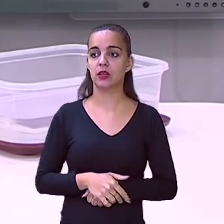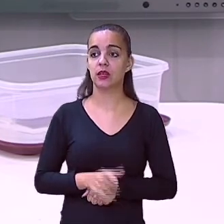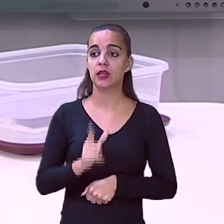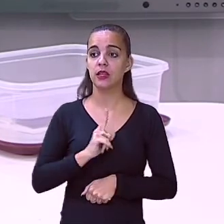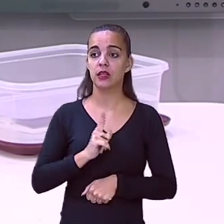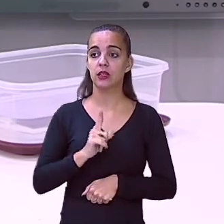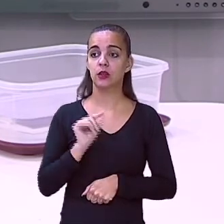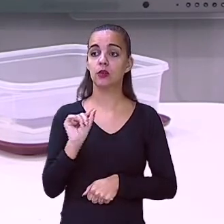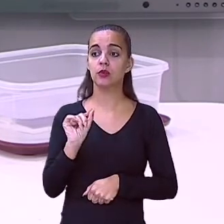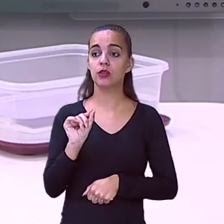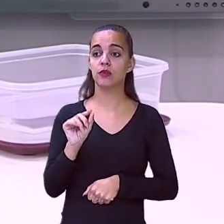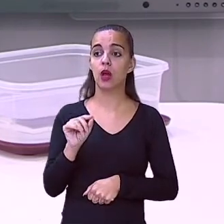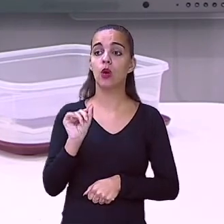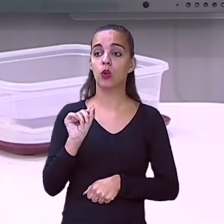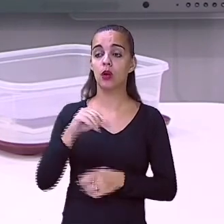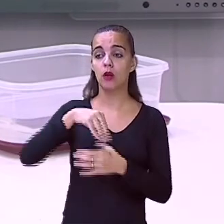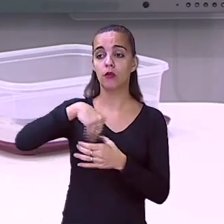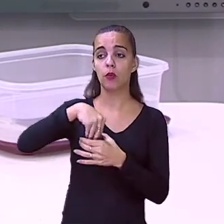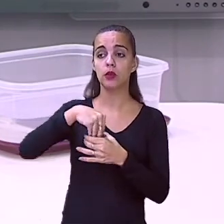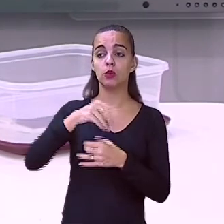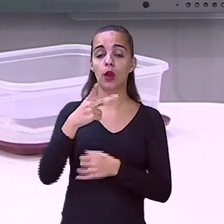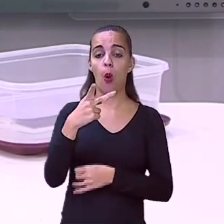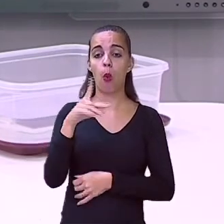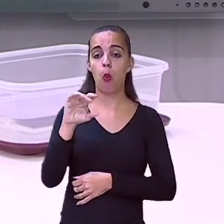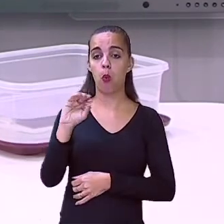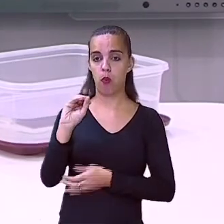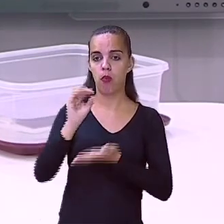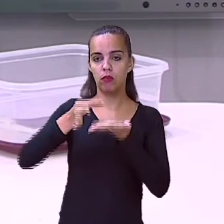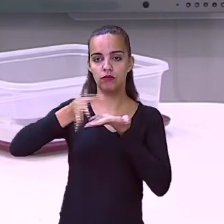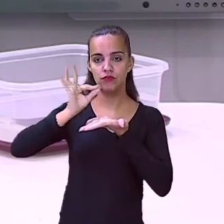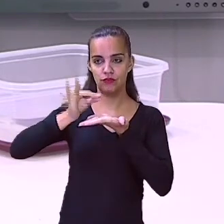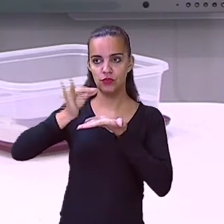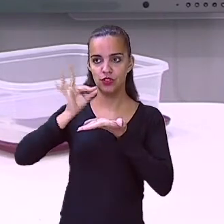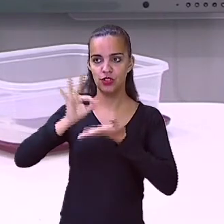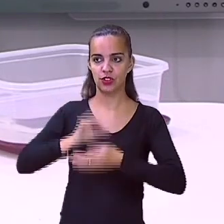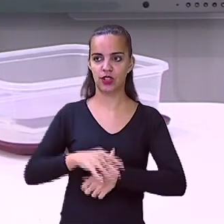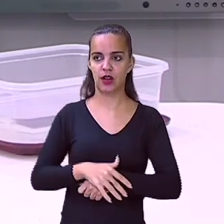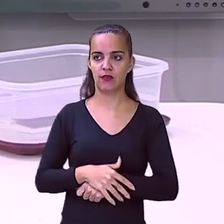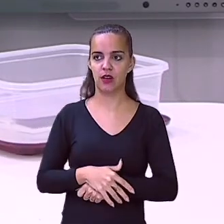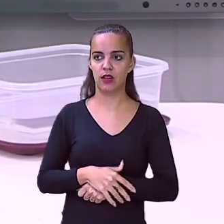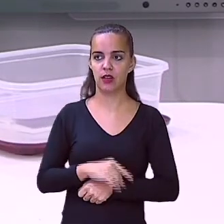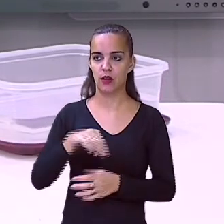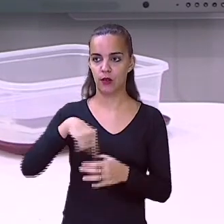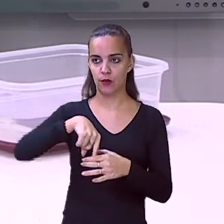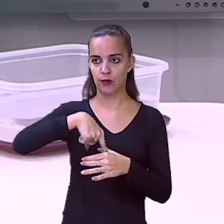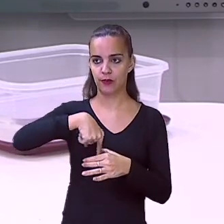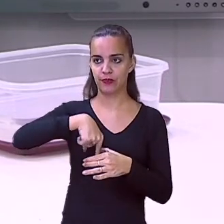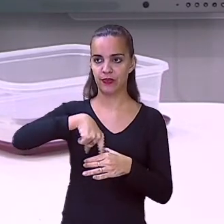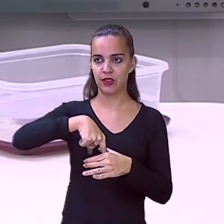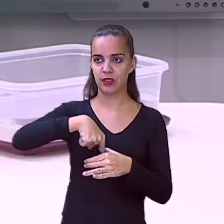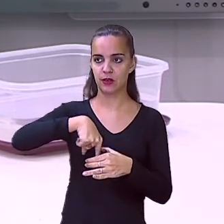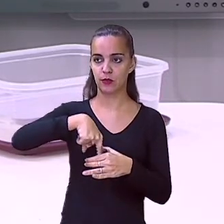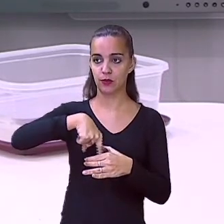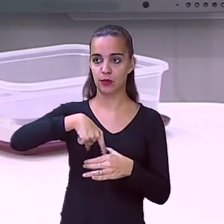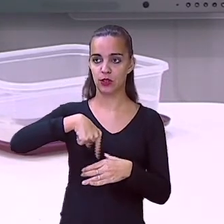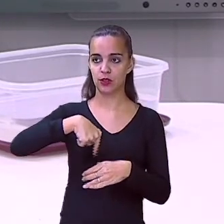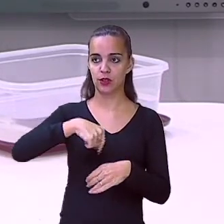comum. E aqui é o pó de café. Então, eu quero o pó de café.